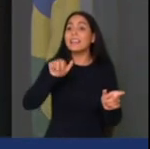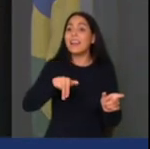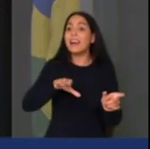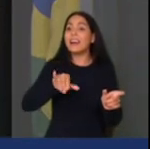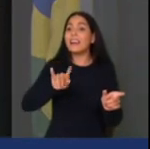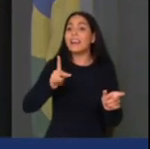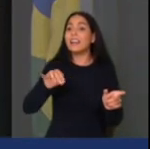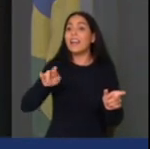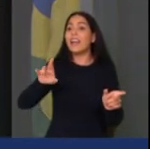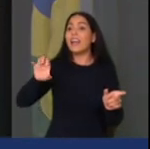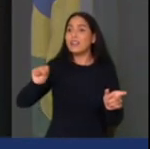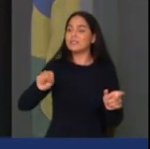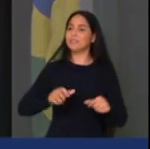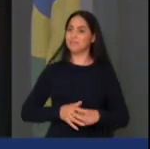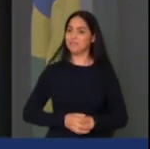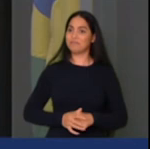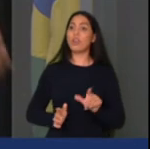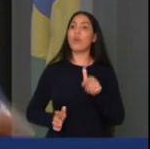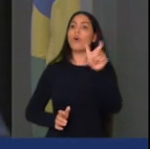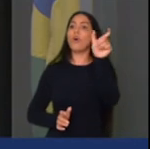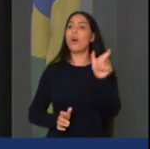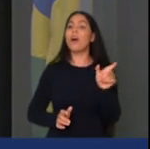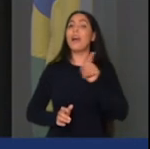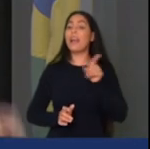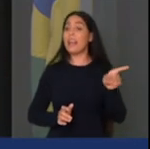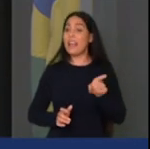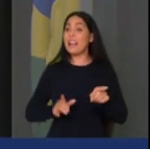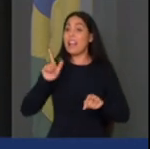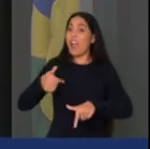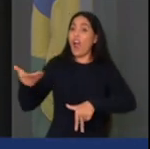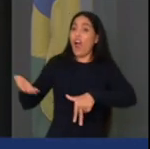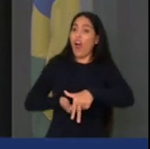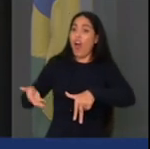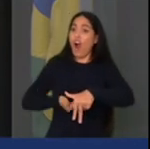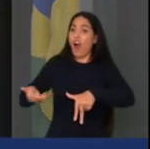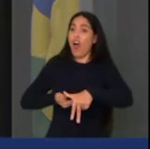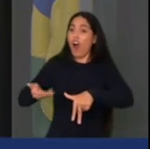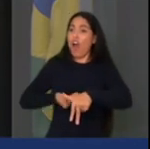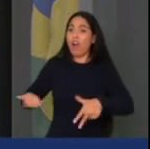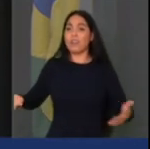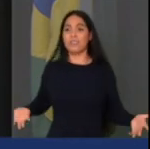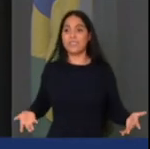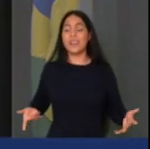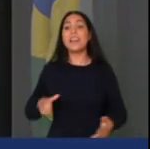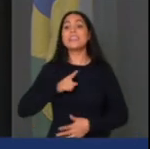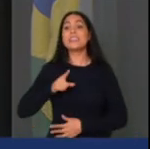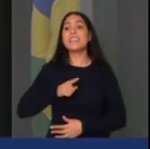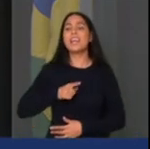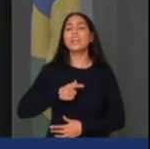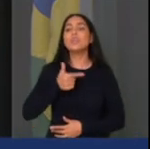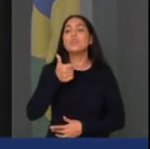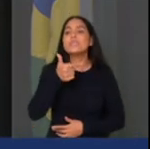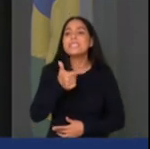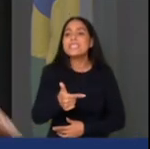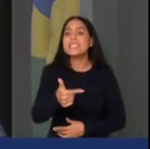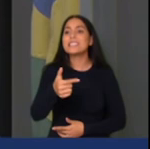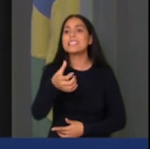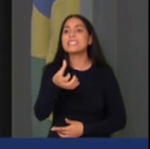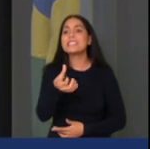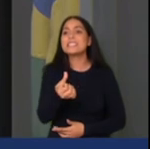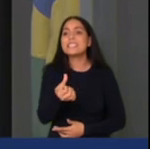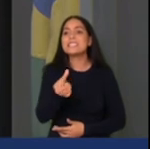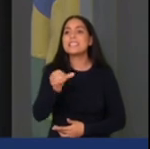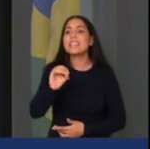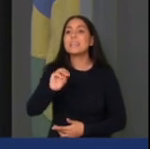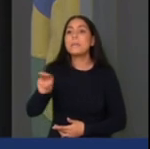o mar de lama da corrupção investigado por 260 260